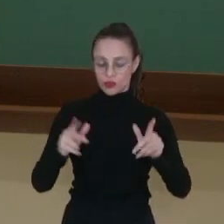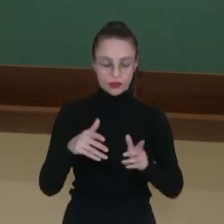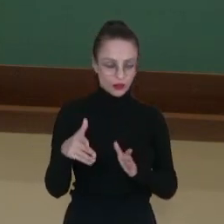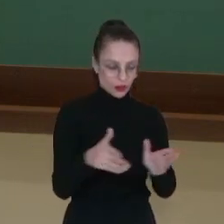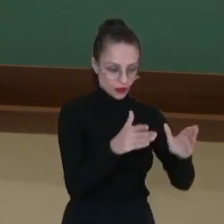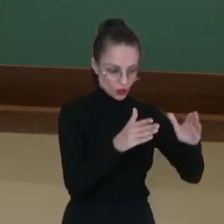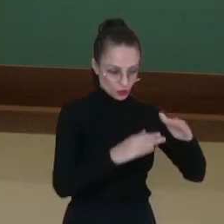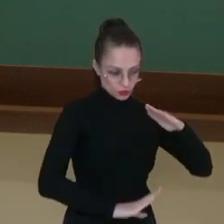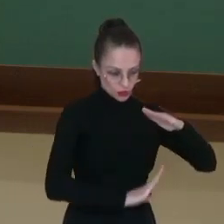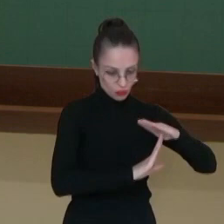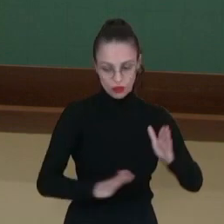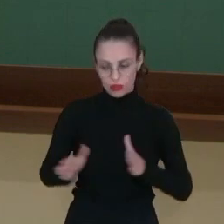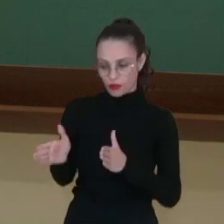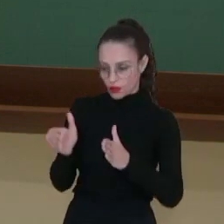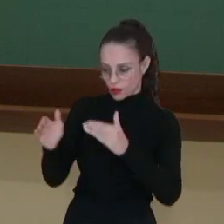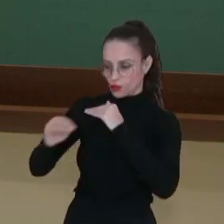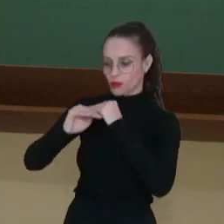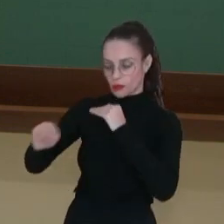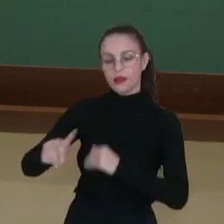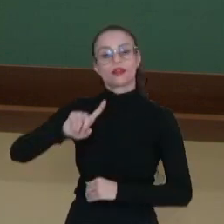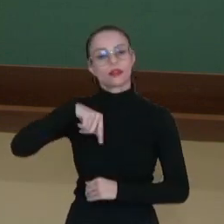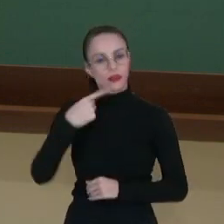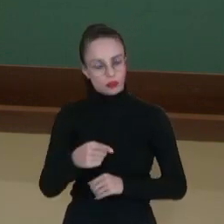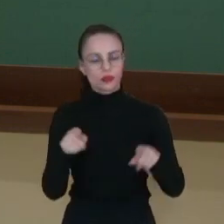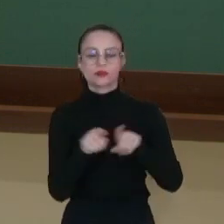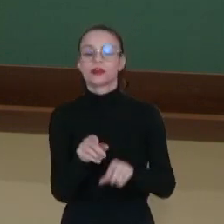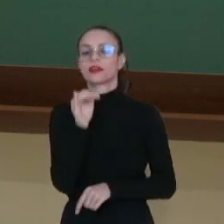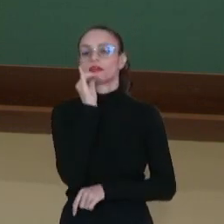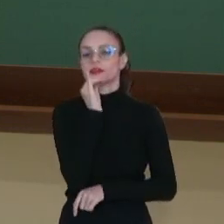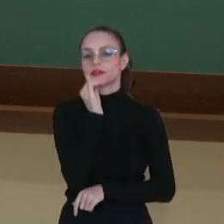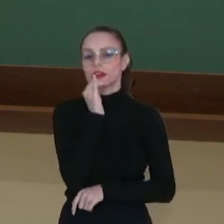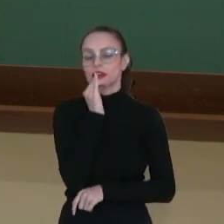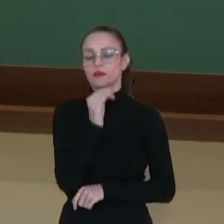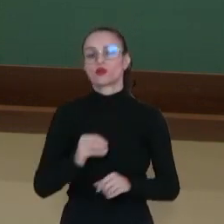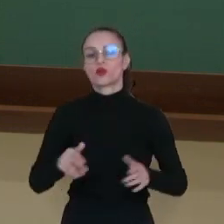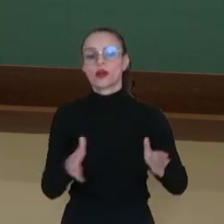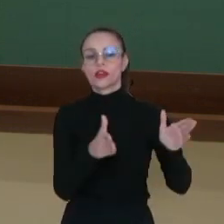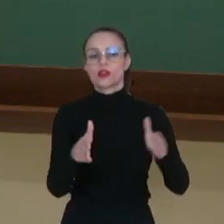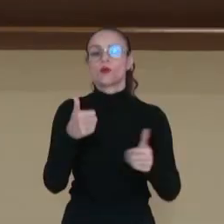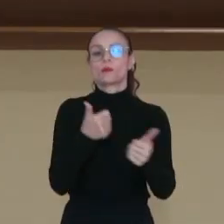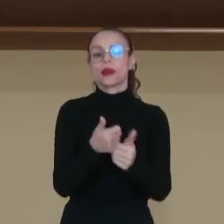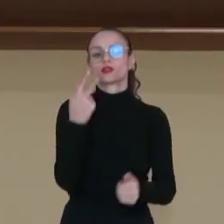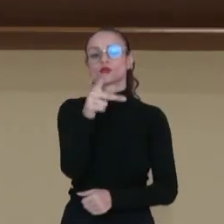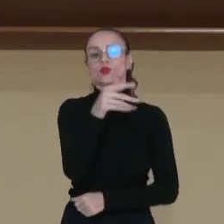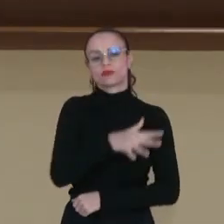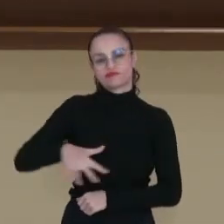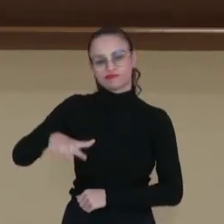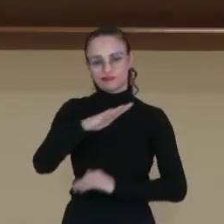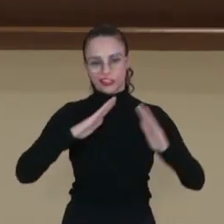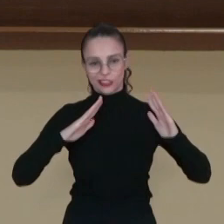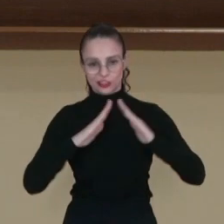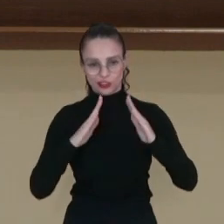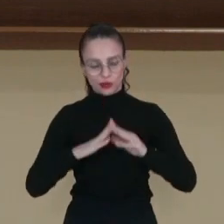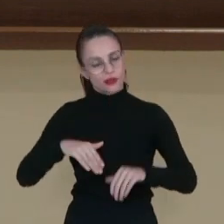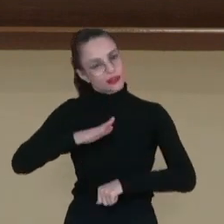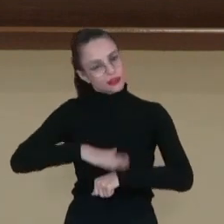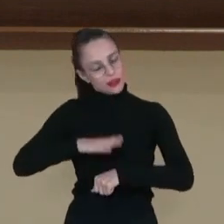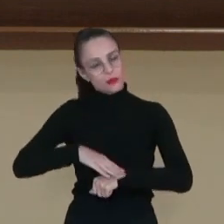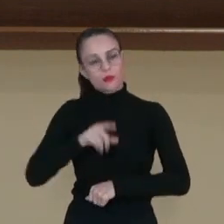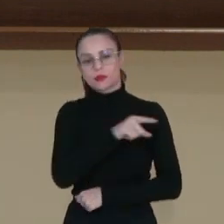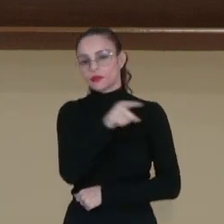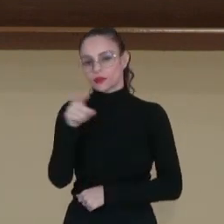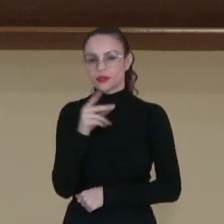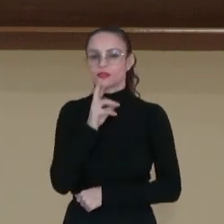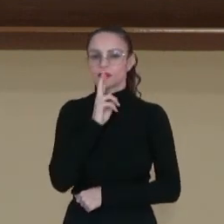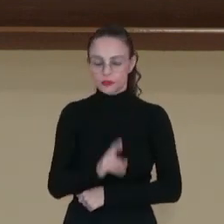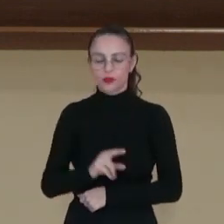temporários e permanentes, e depois pode trazer exemplos ali dos rios da tua região. Vamos dar um tempinho para que vocês